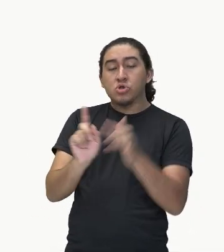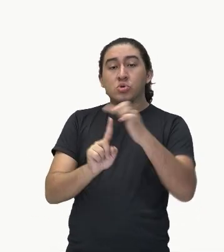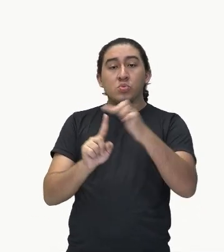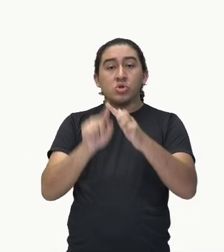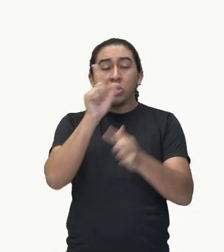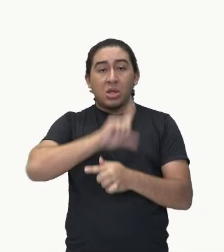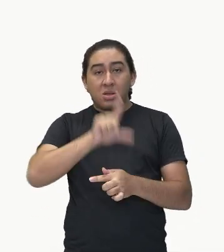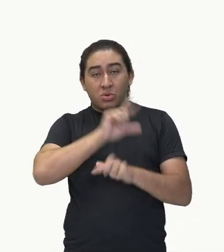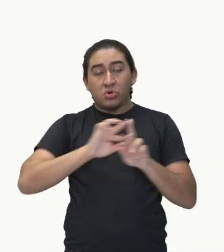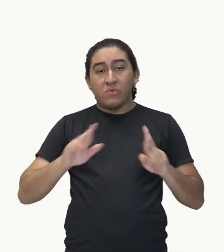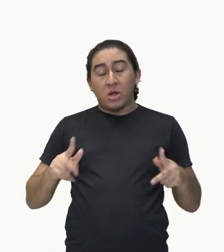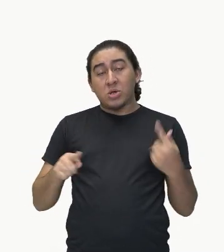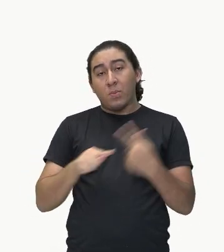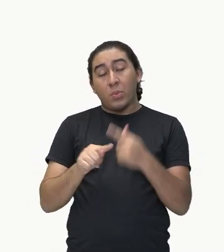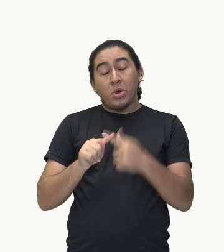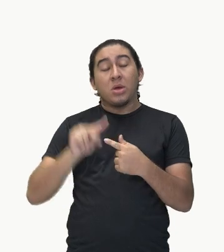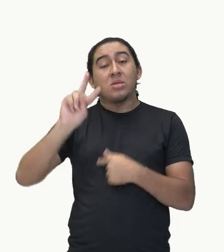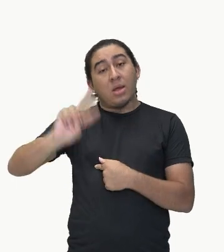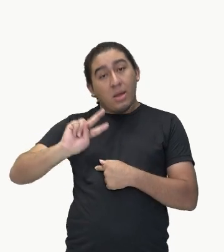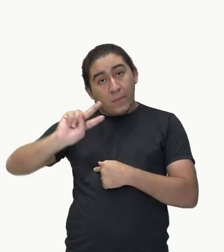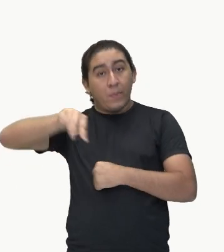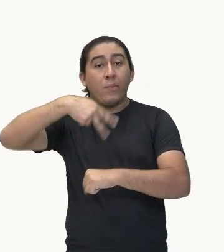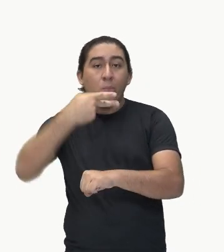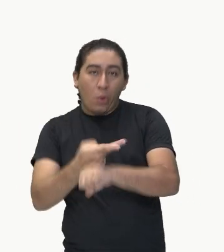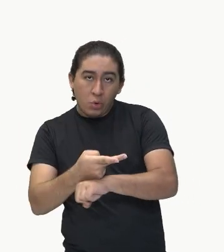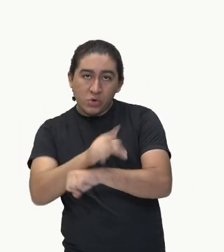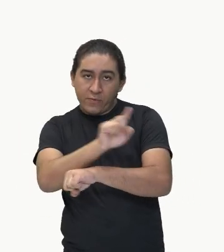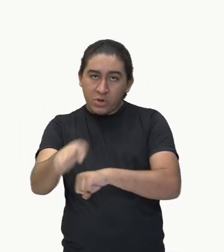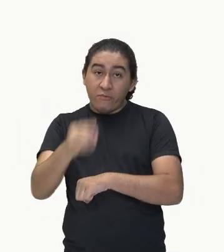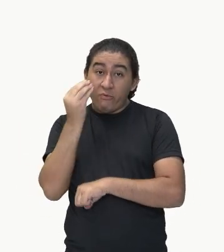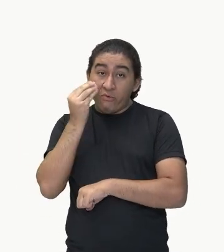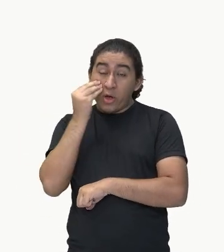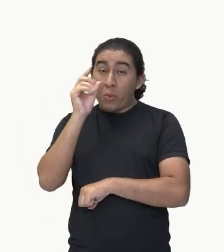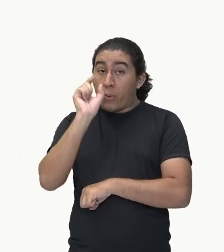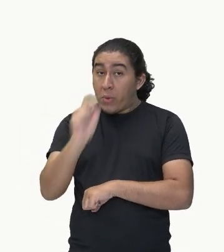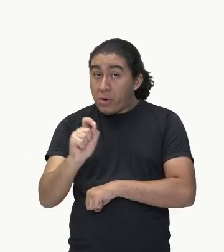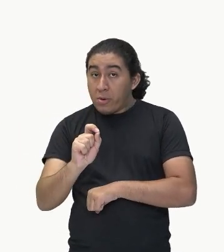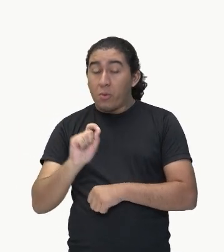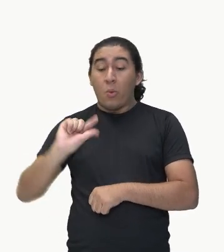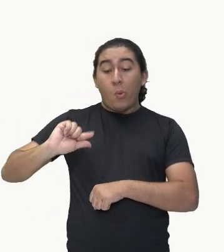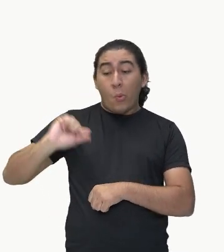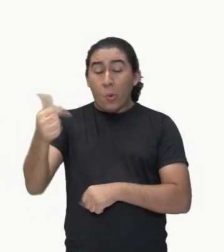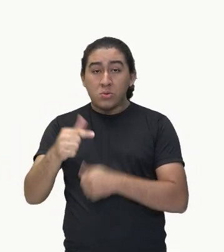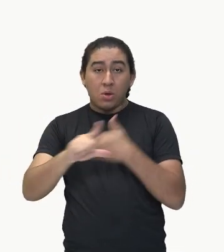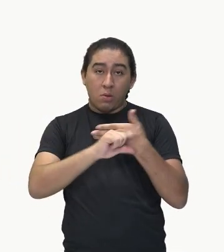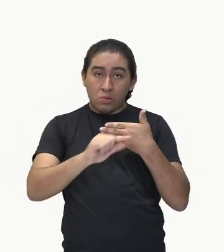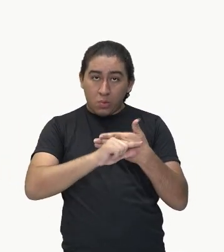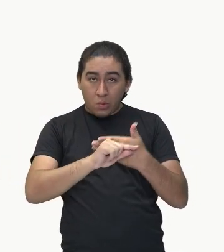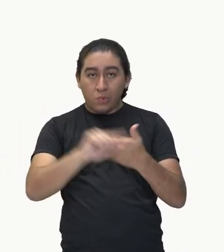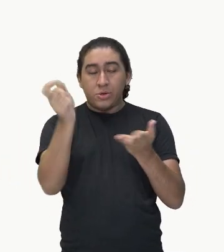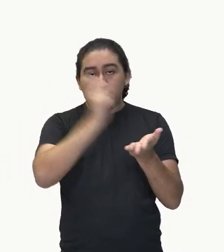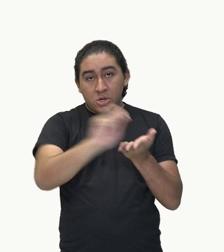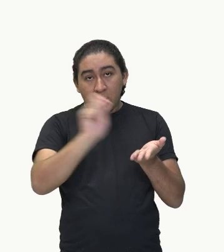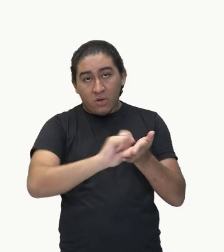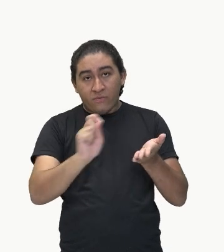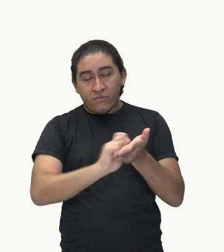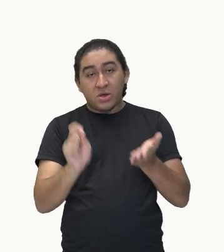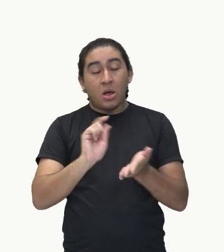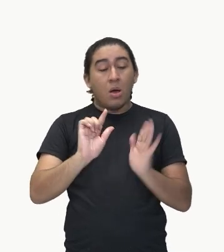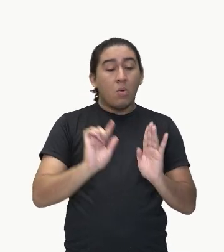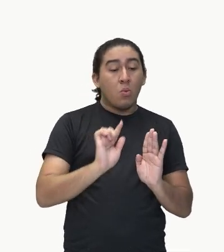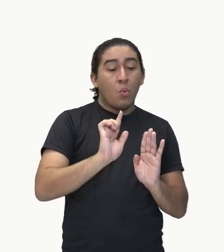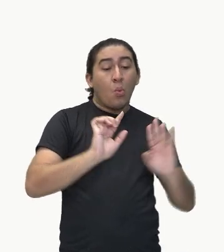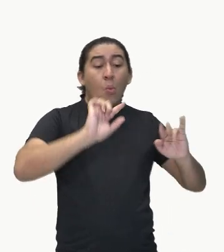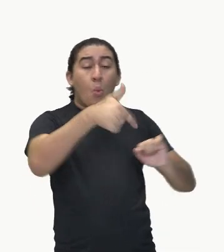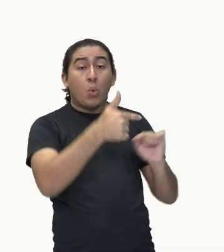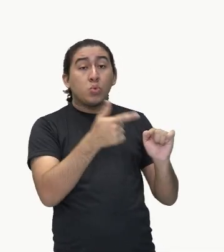ver daqui a pouco que há um heterônimo que escrevia ali no campo do futurismo,